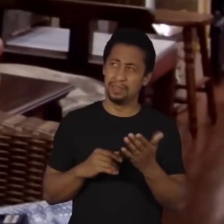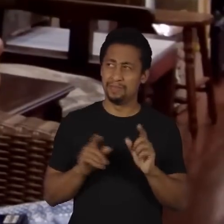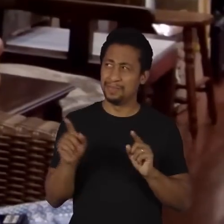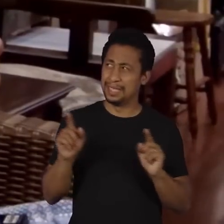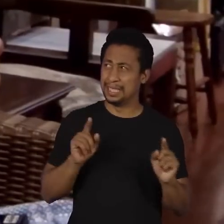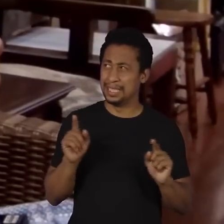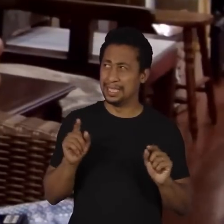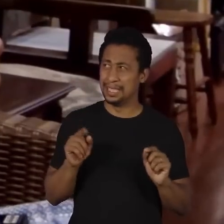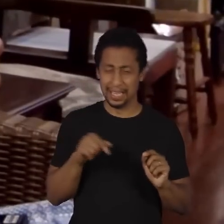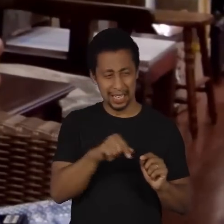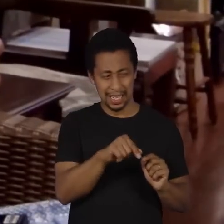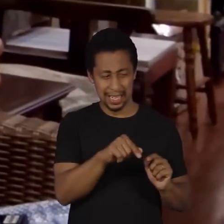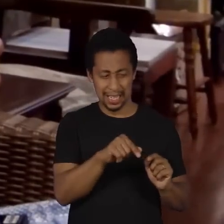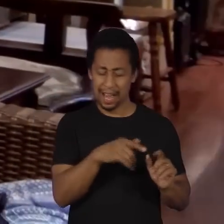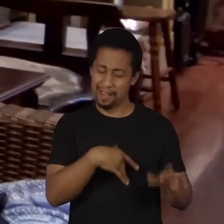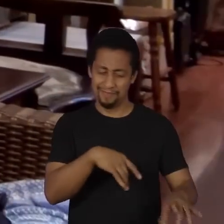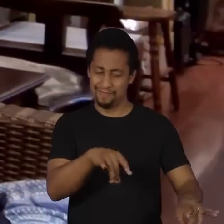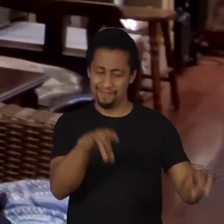para Miami.